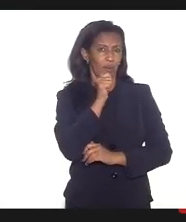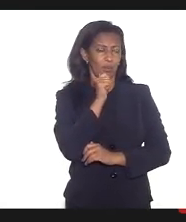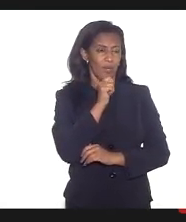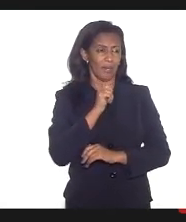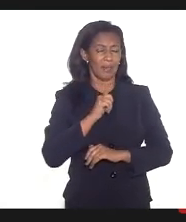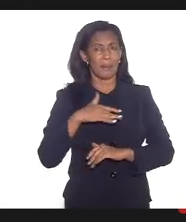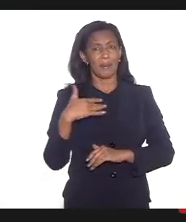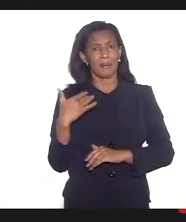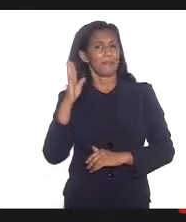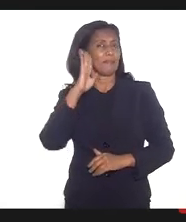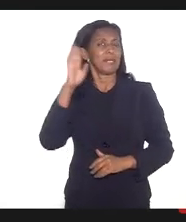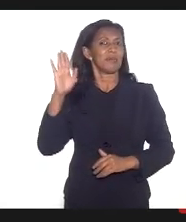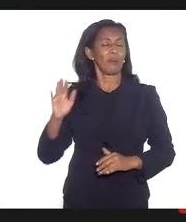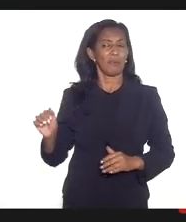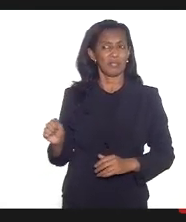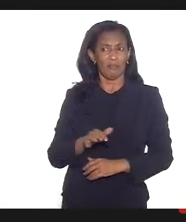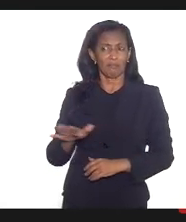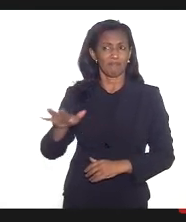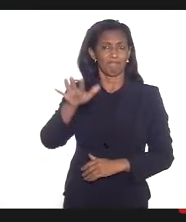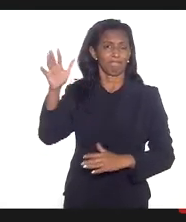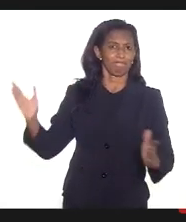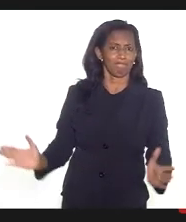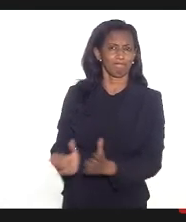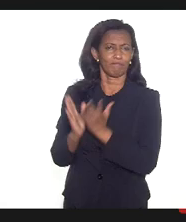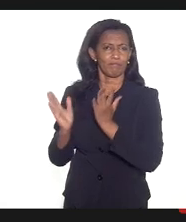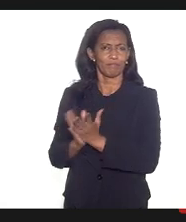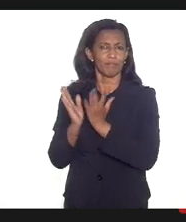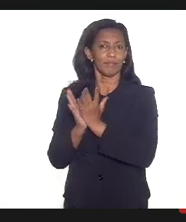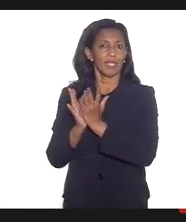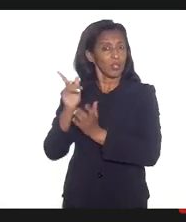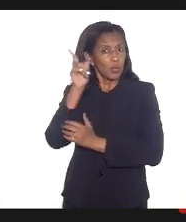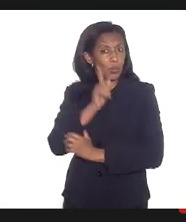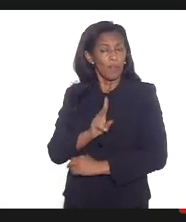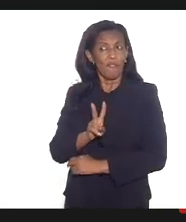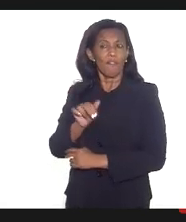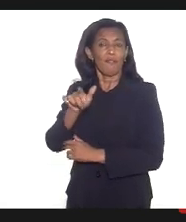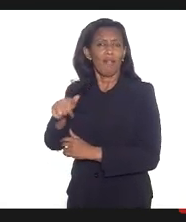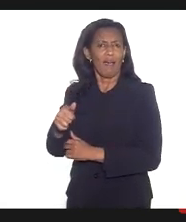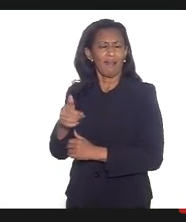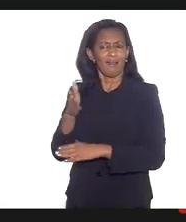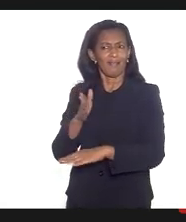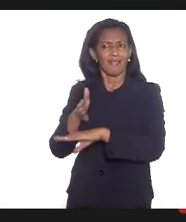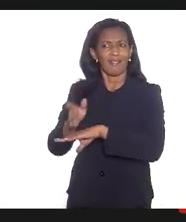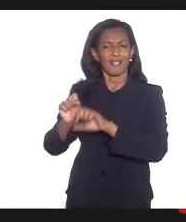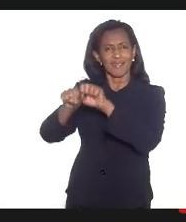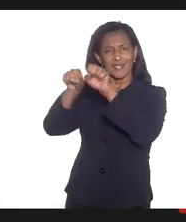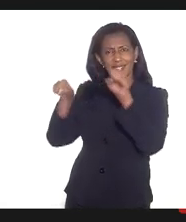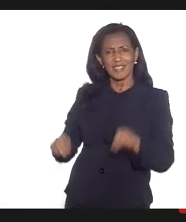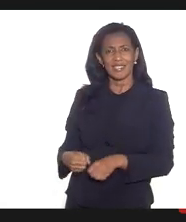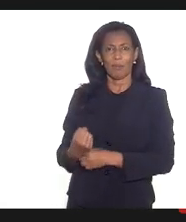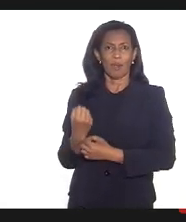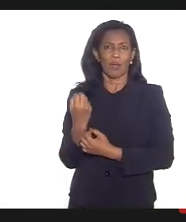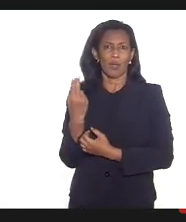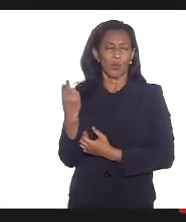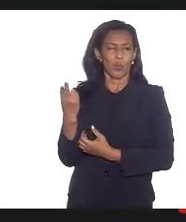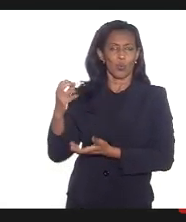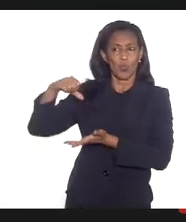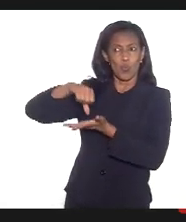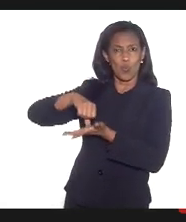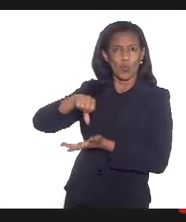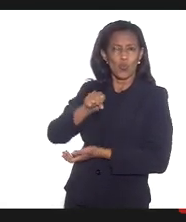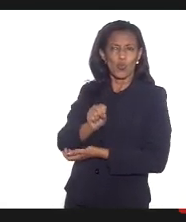as mulheres de favela e da Periferia ser entendido nesse sistema né que a gente defende Sistema Único de Saúde